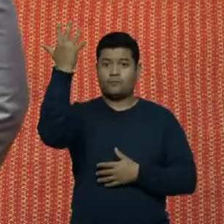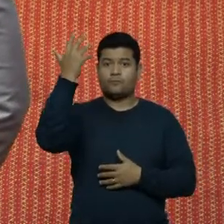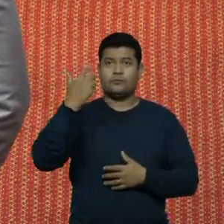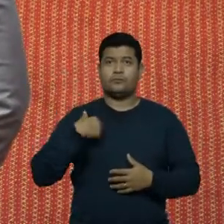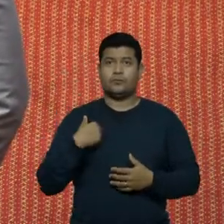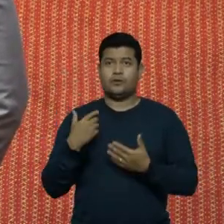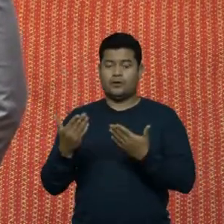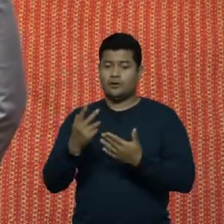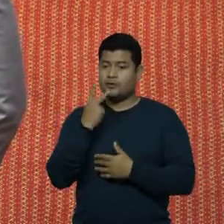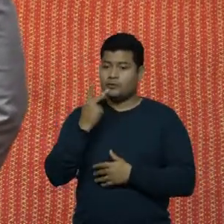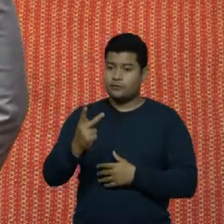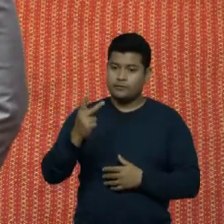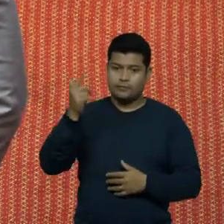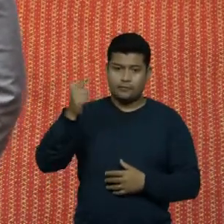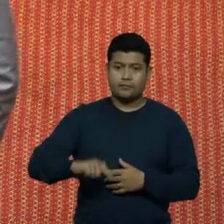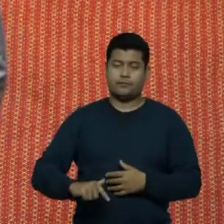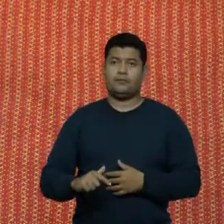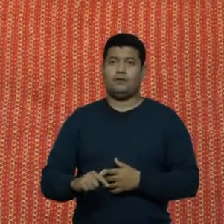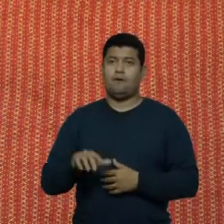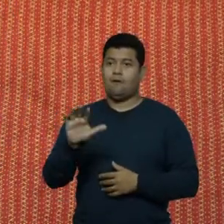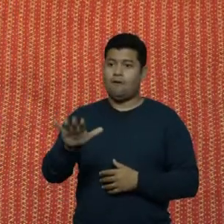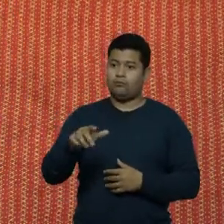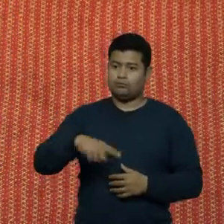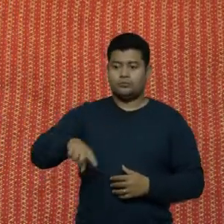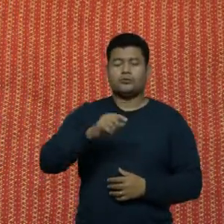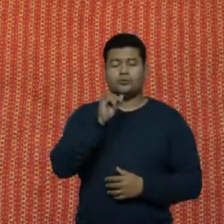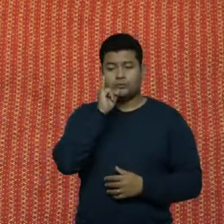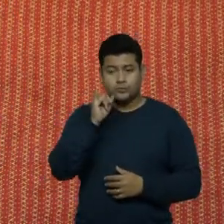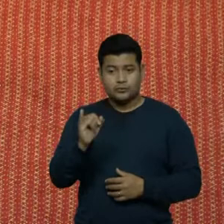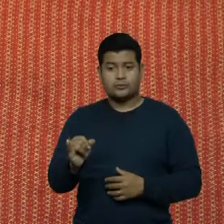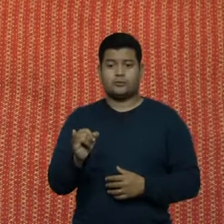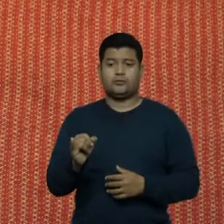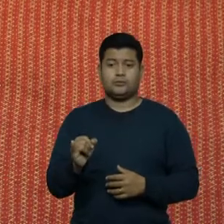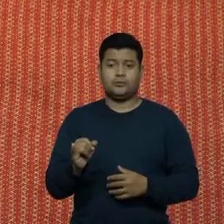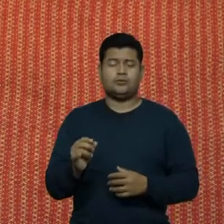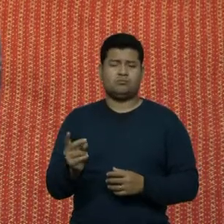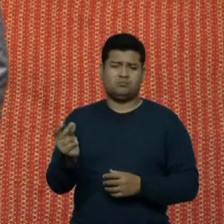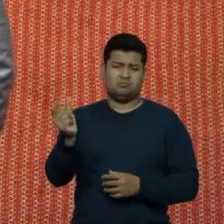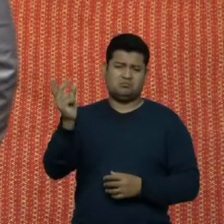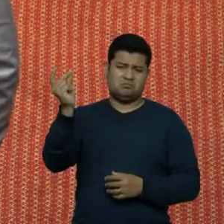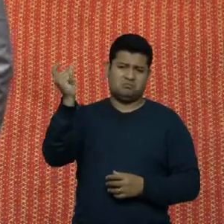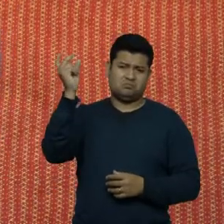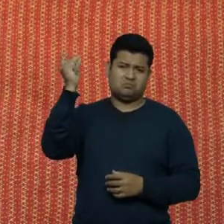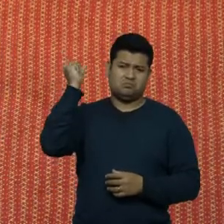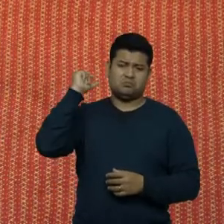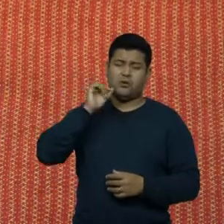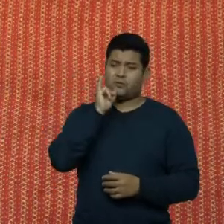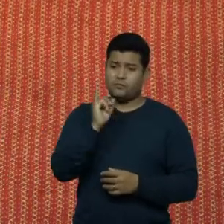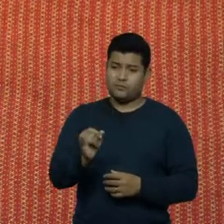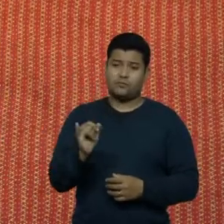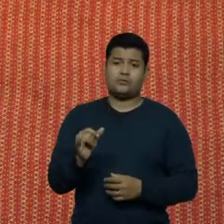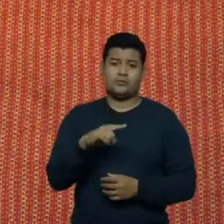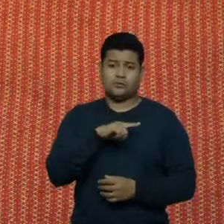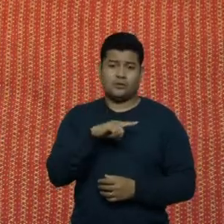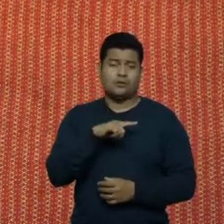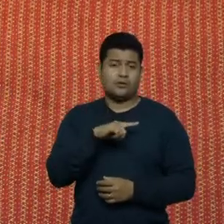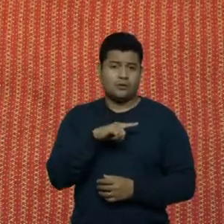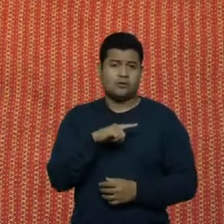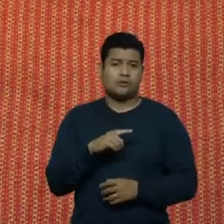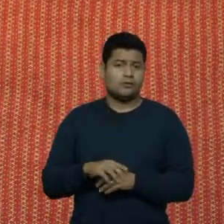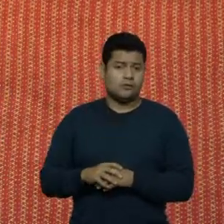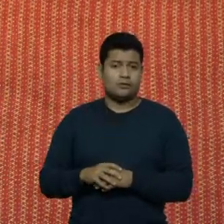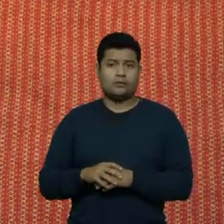fábrica e você olha nós avisamos foi avisado foi avisado